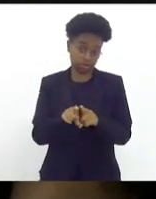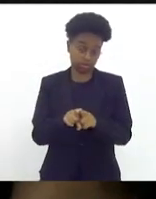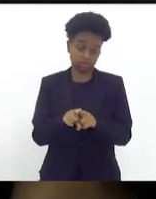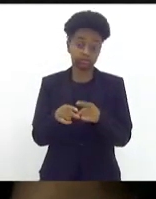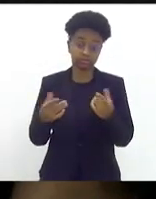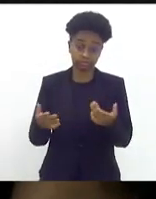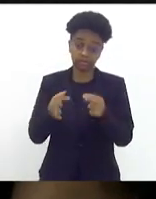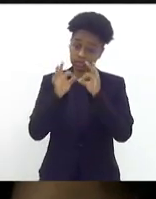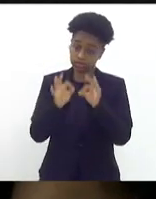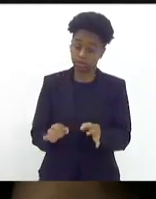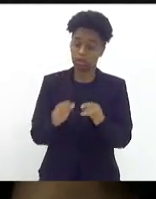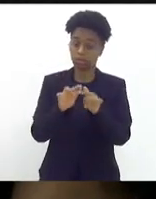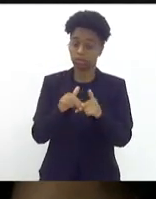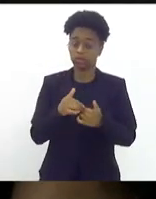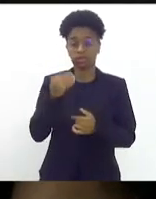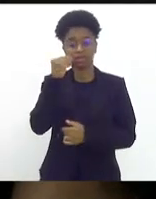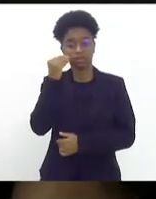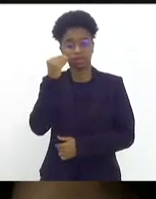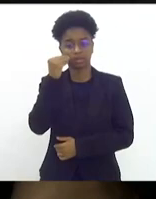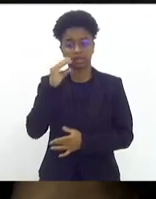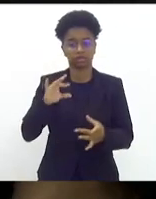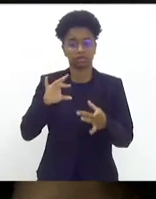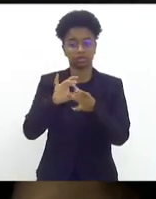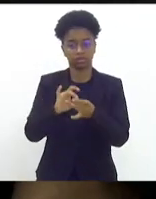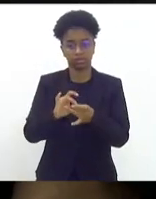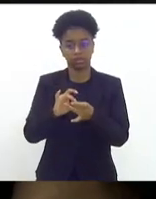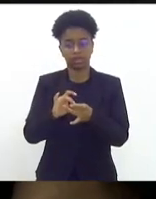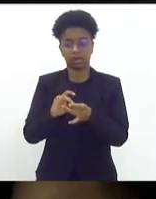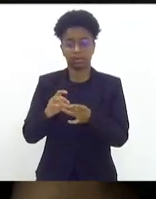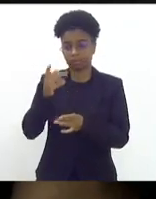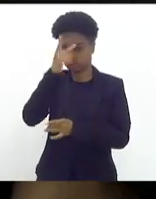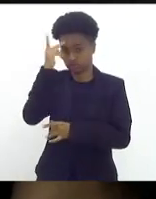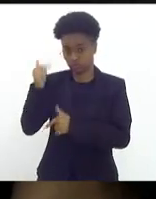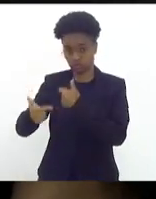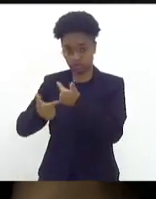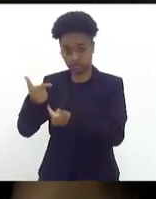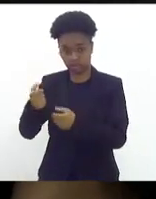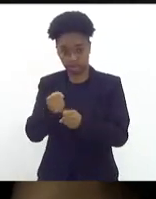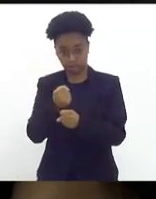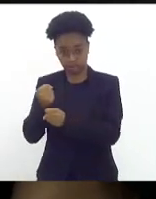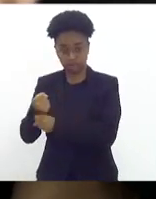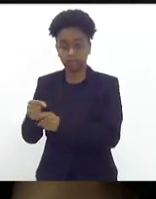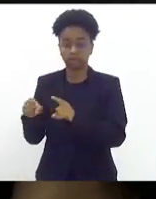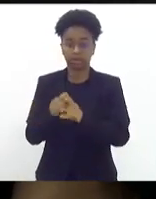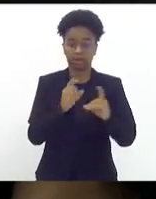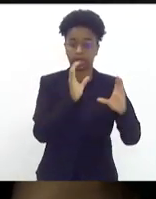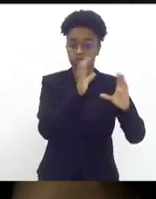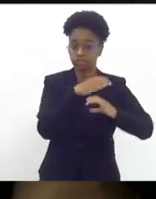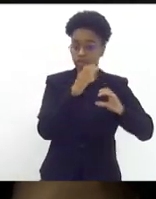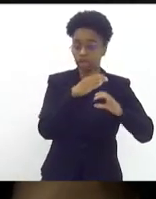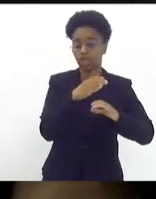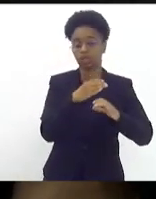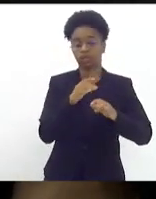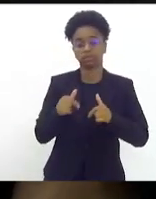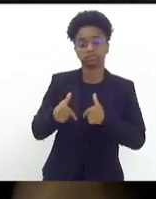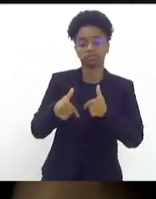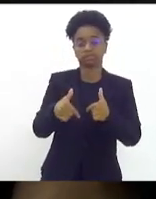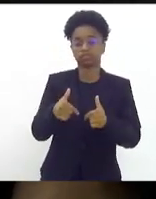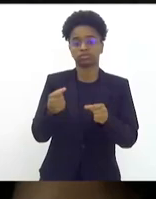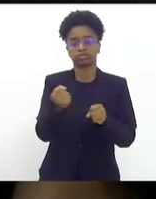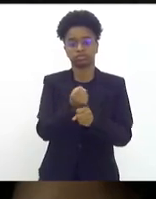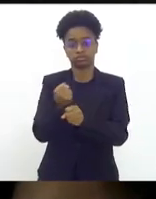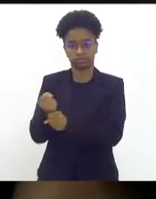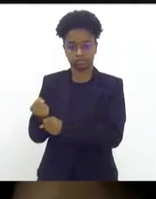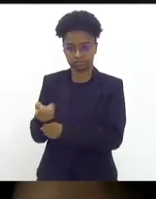fui exatamente para fazer a ligação entre os peões e os engenheiros na atividade da construção civil.